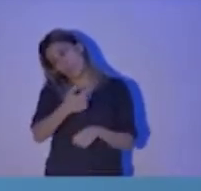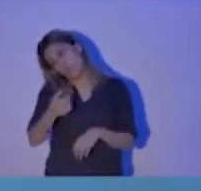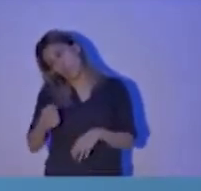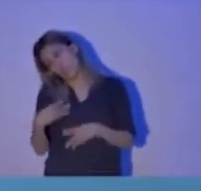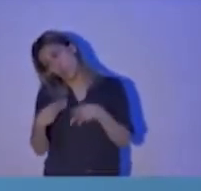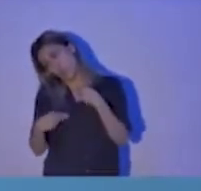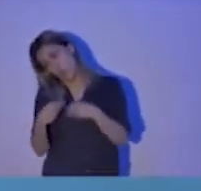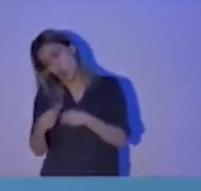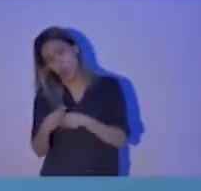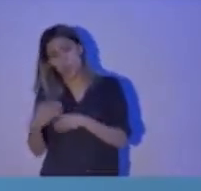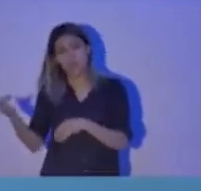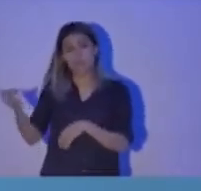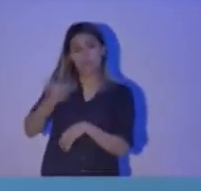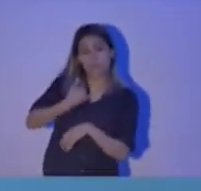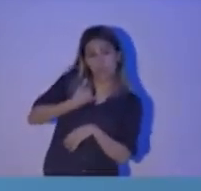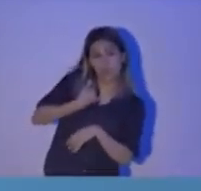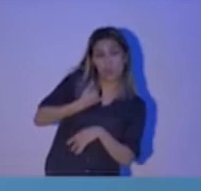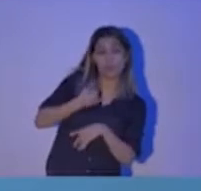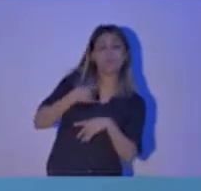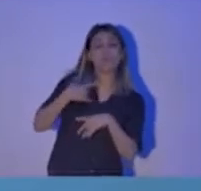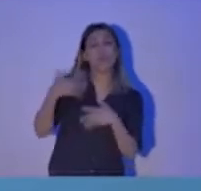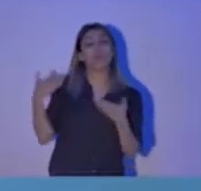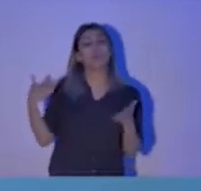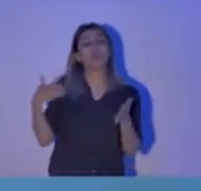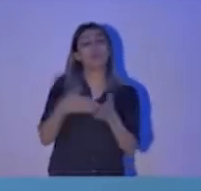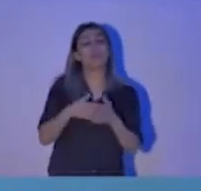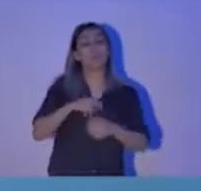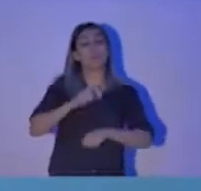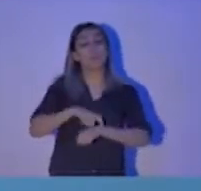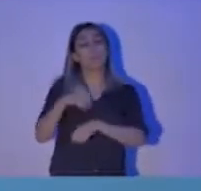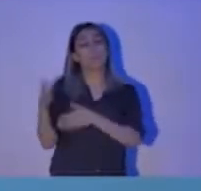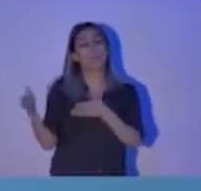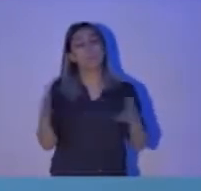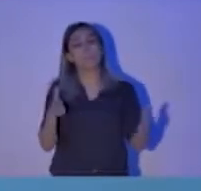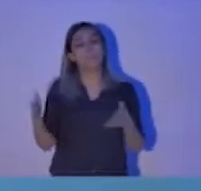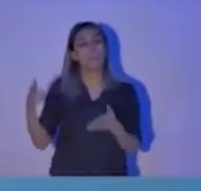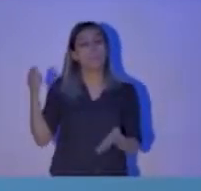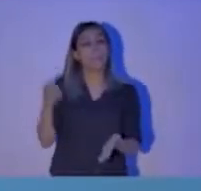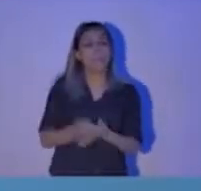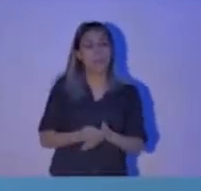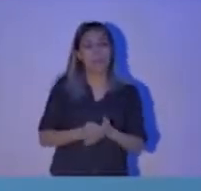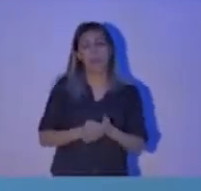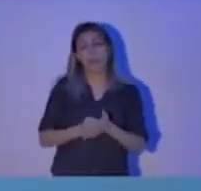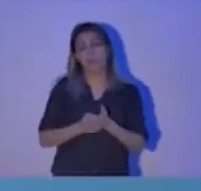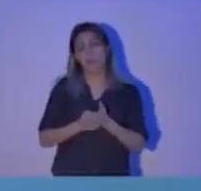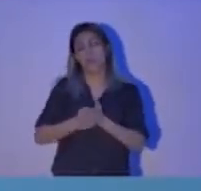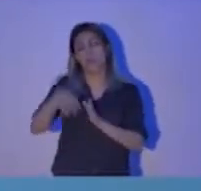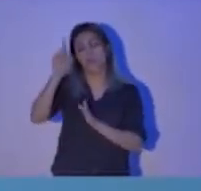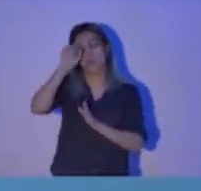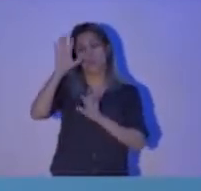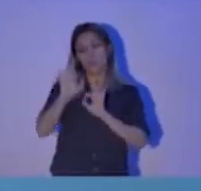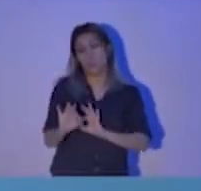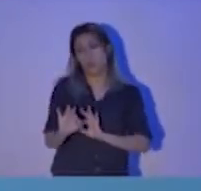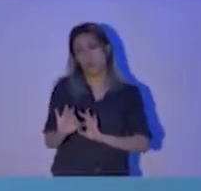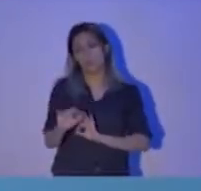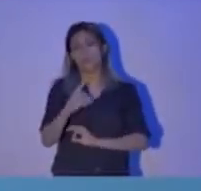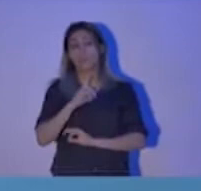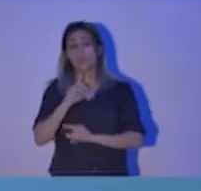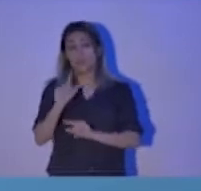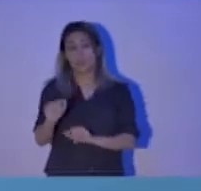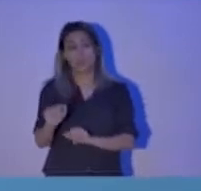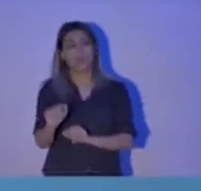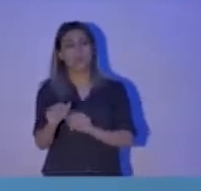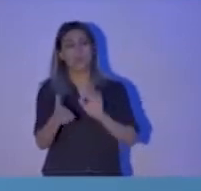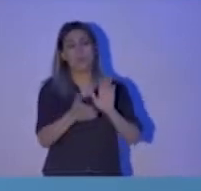prazo fatal para a gente conseguir perenizar o Fundeb. Então, são dois calendários diferentes aqui. O que é que existe? Existe